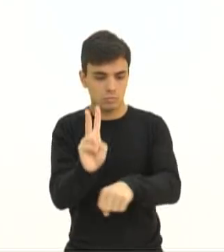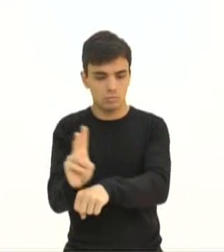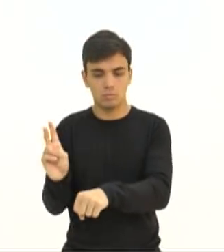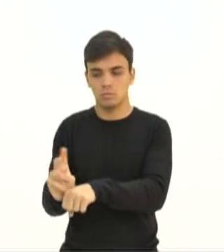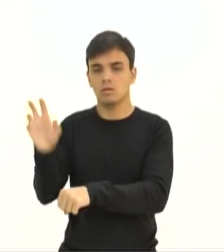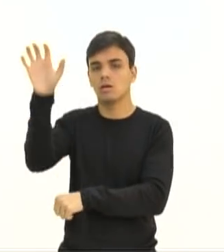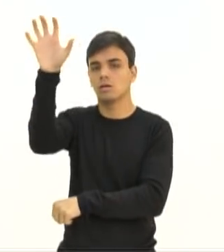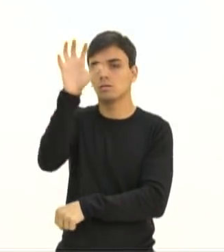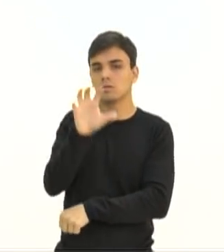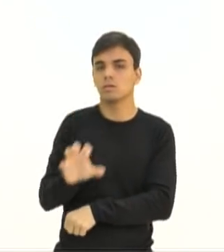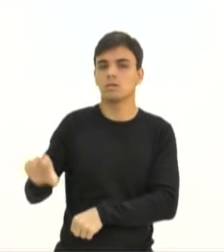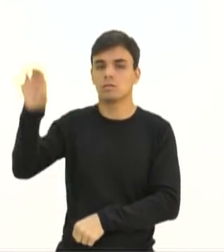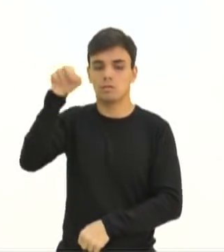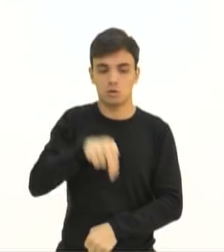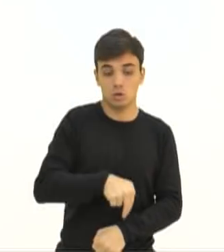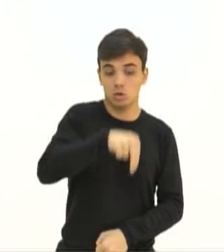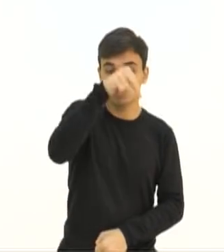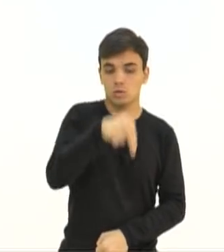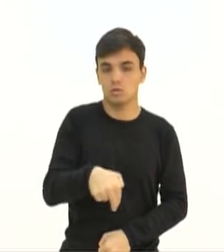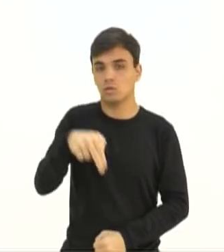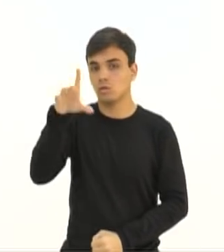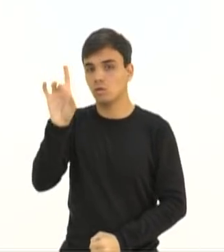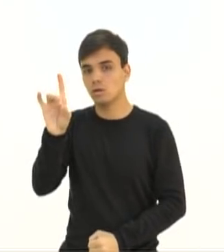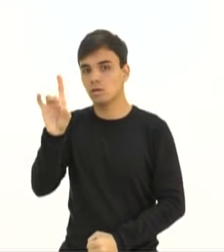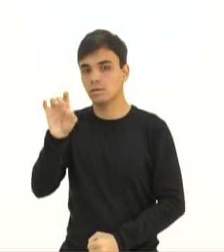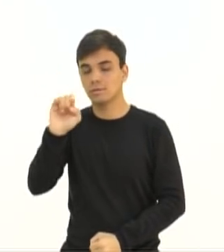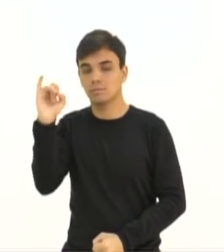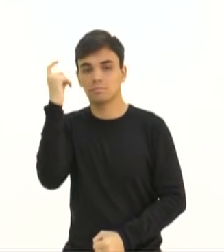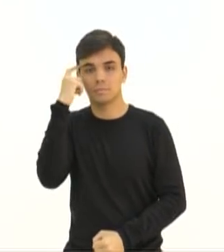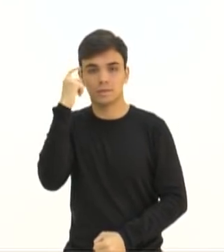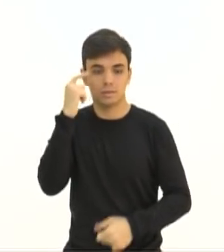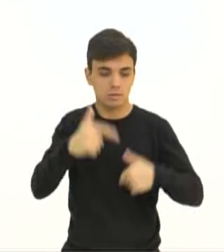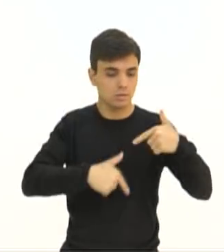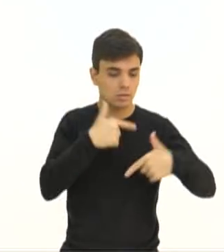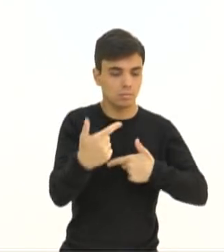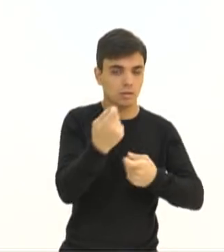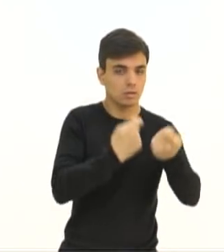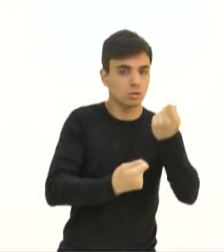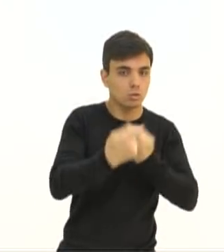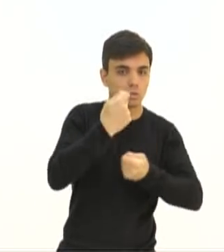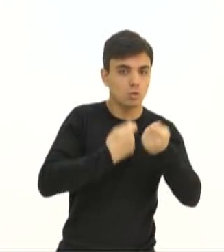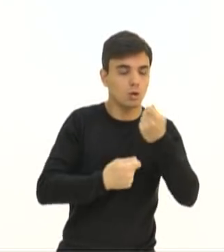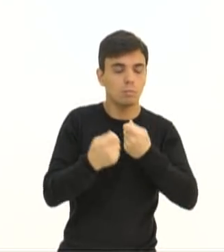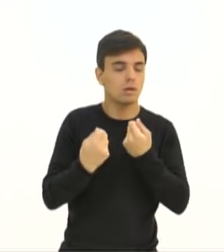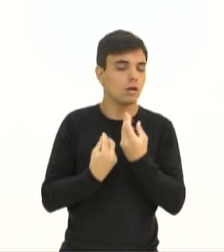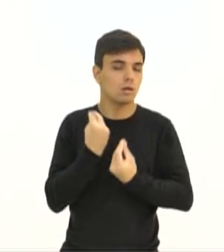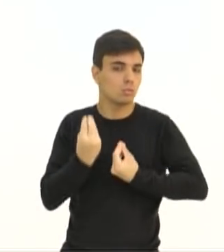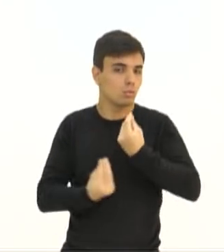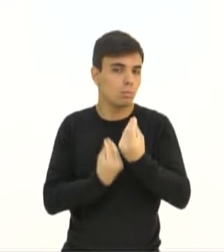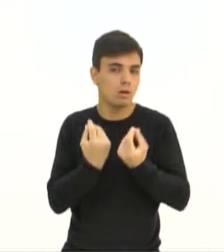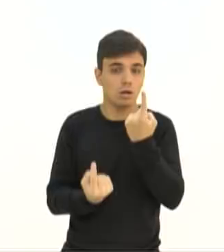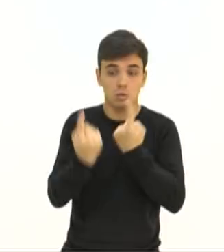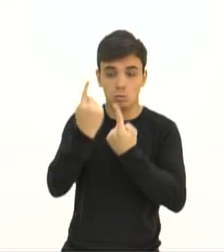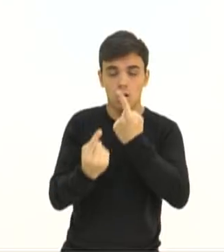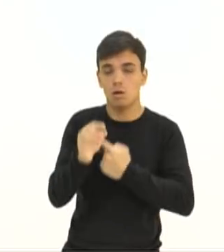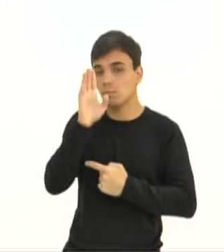regiões Norte e Nordeste. Então, se eu pensar ali nas atividades econômicas, quais são os principais cultivos?